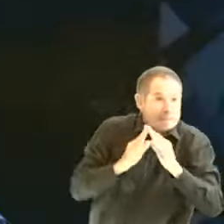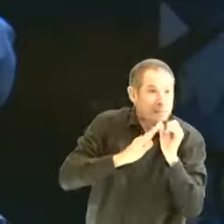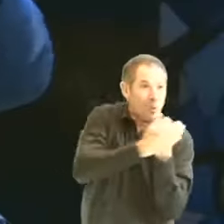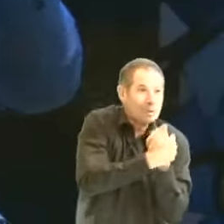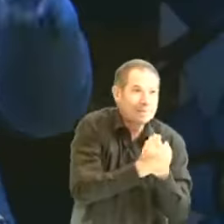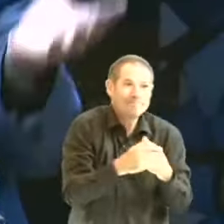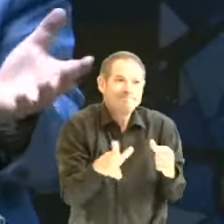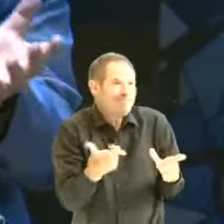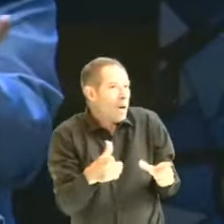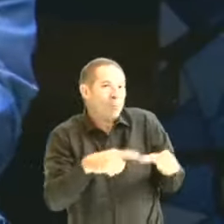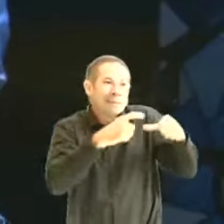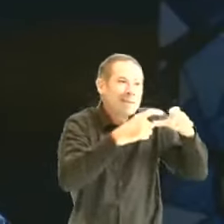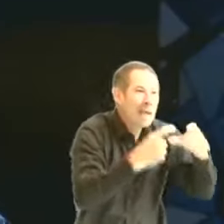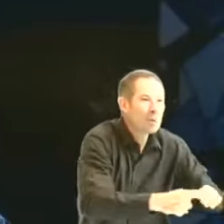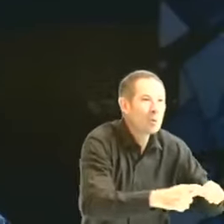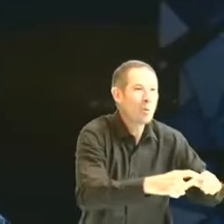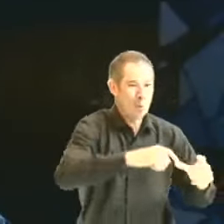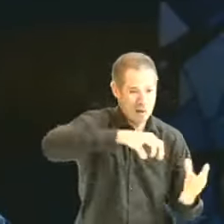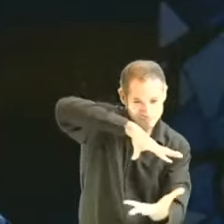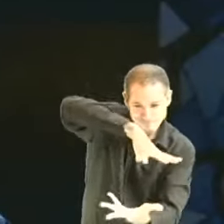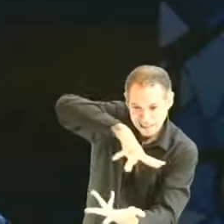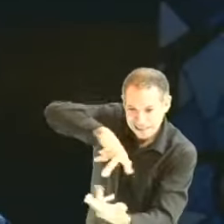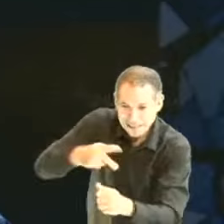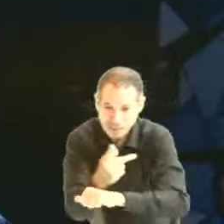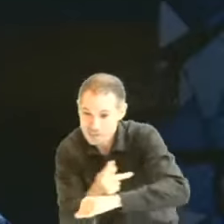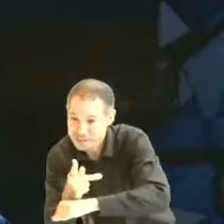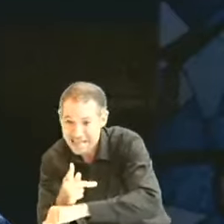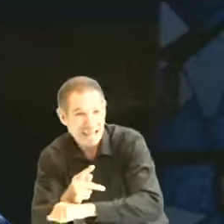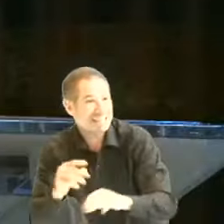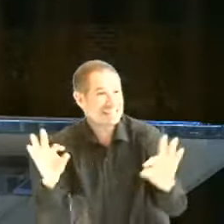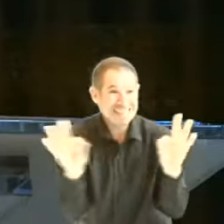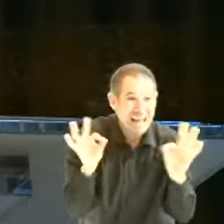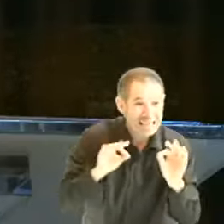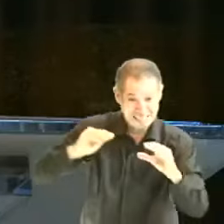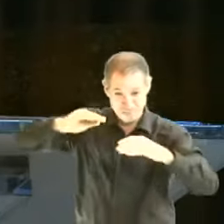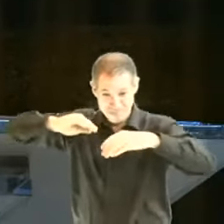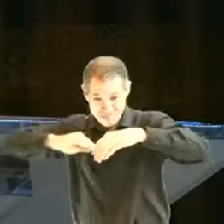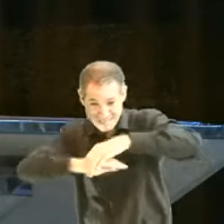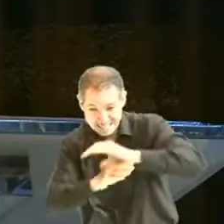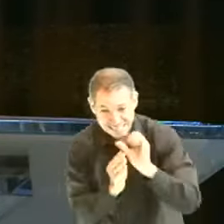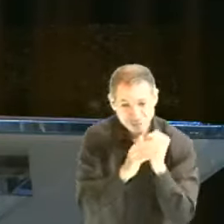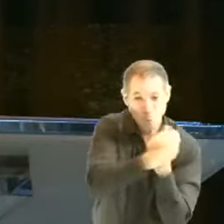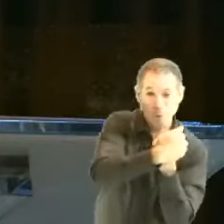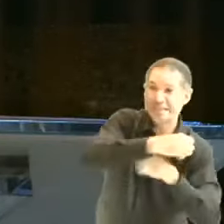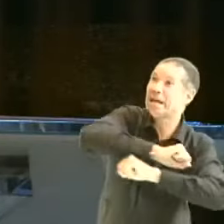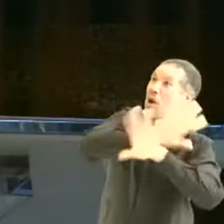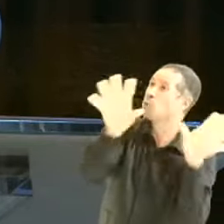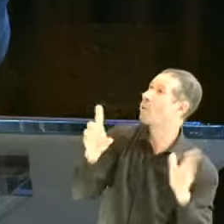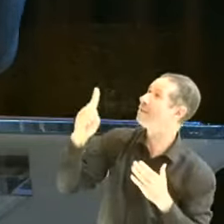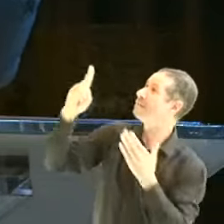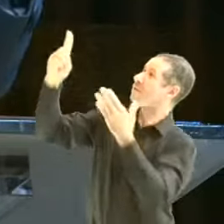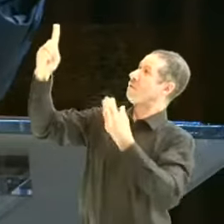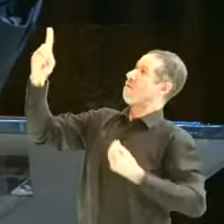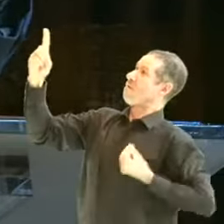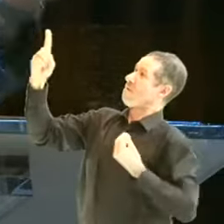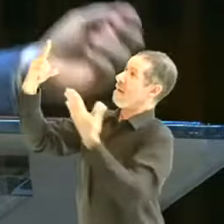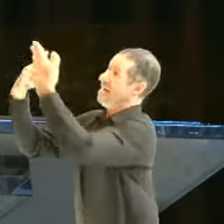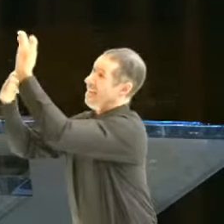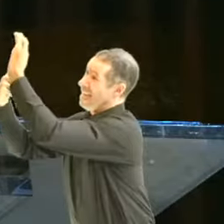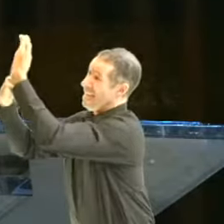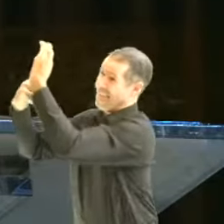vai ter lugar na face da terra para se esconder da glória do Deus vivo que se